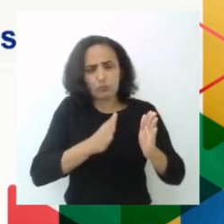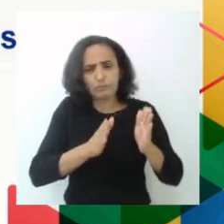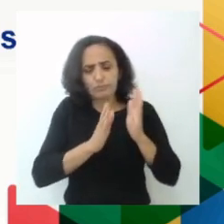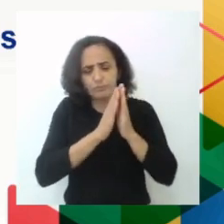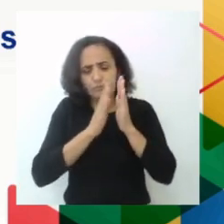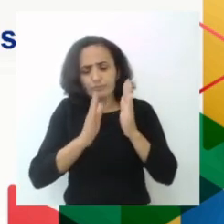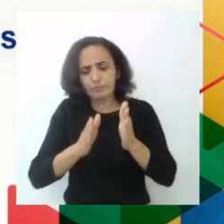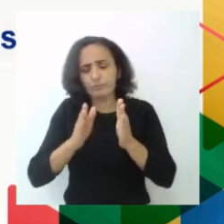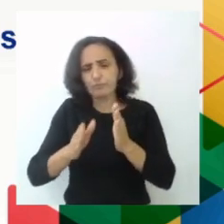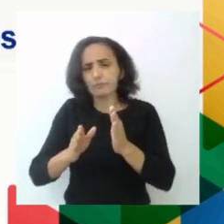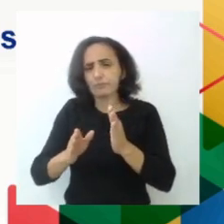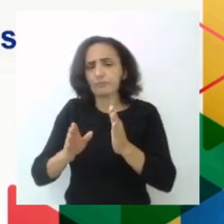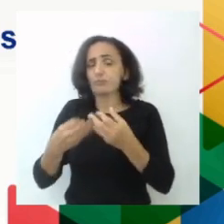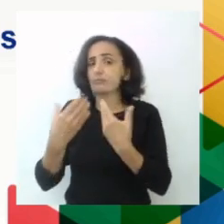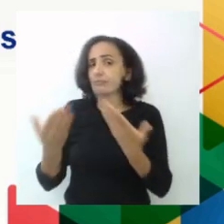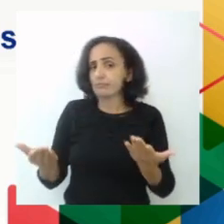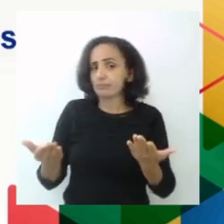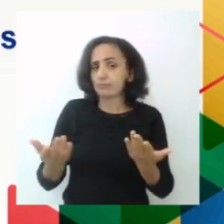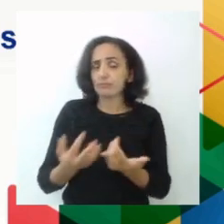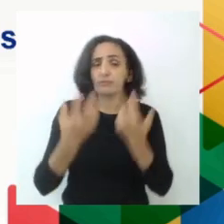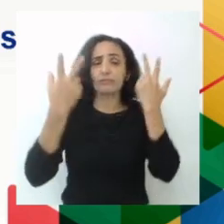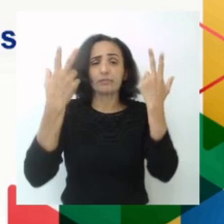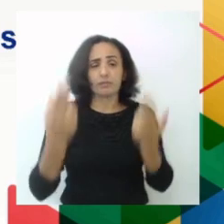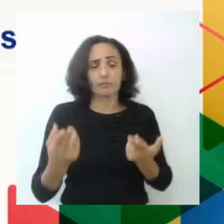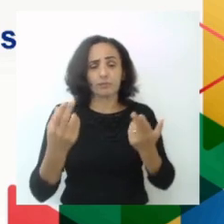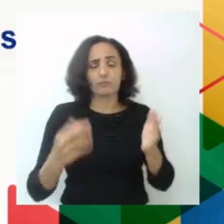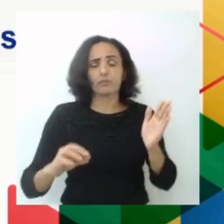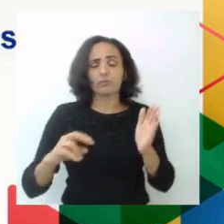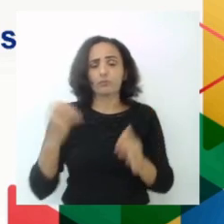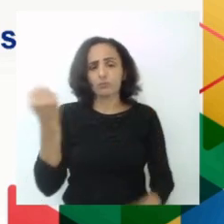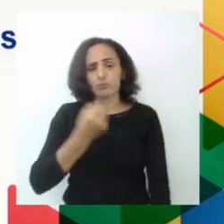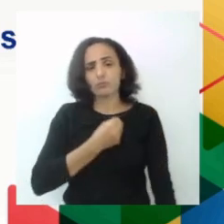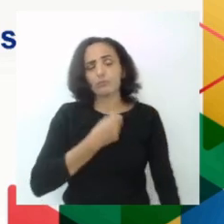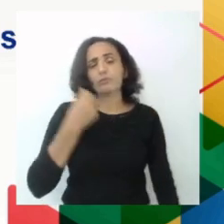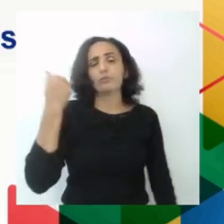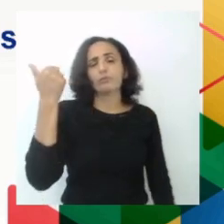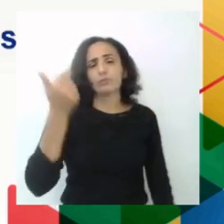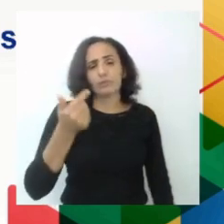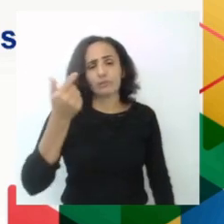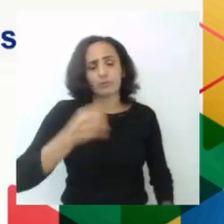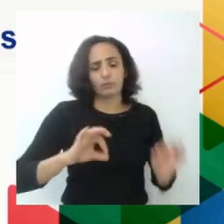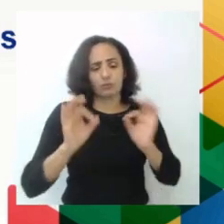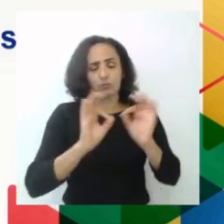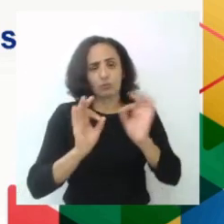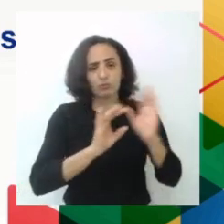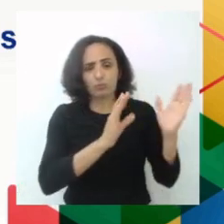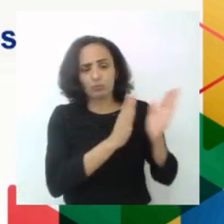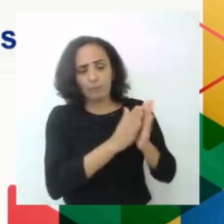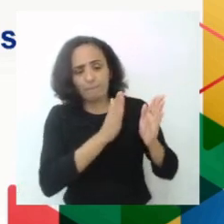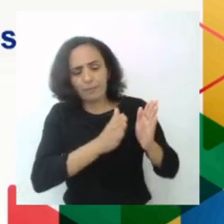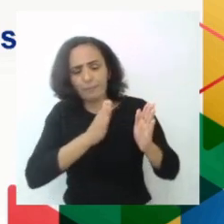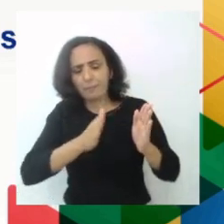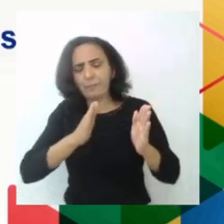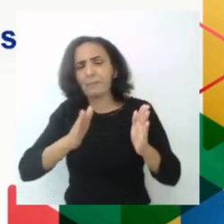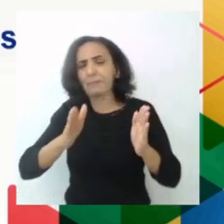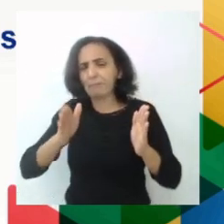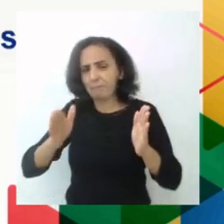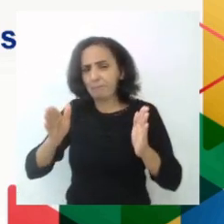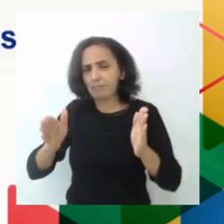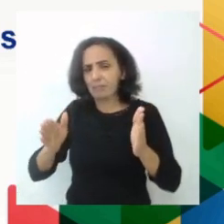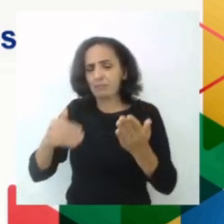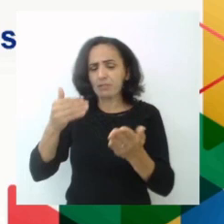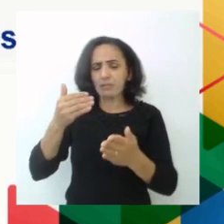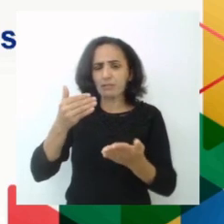vezes na ordem da unidade de milhar. A mesma coisa com o 2. Vai aparecer 6 vezes na unidade, 6 vezes nas dezenas, nas